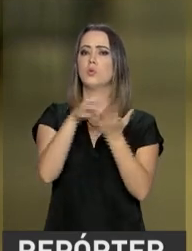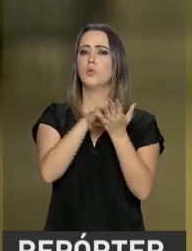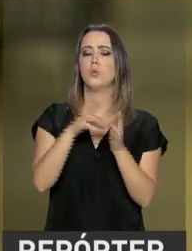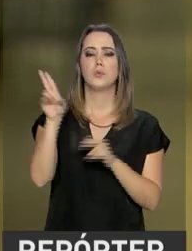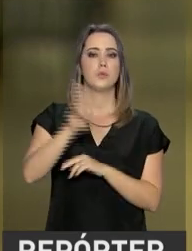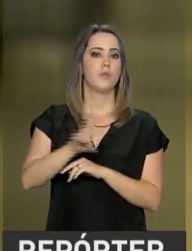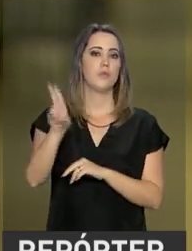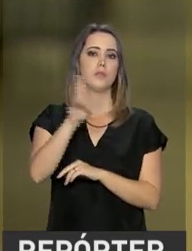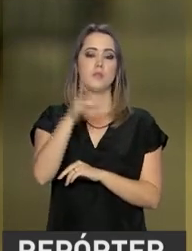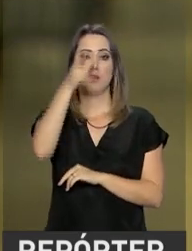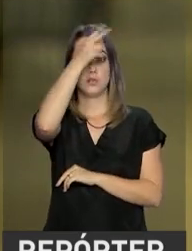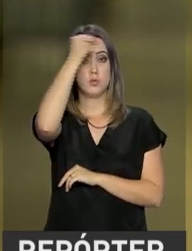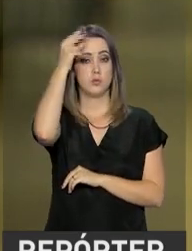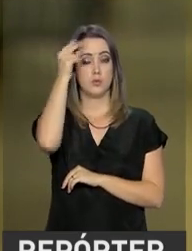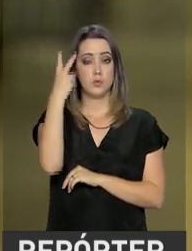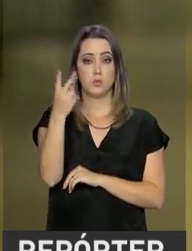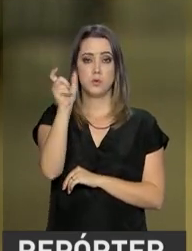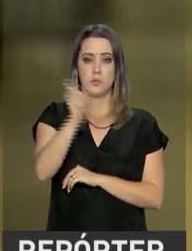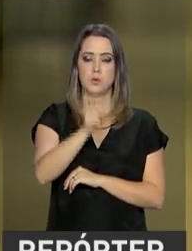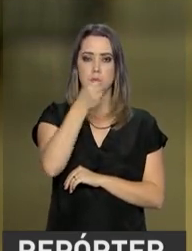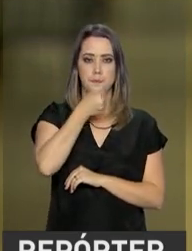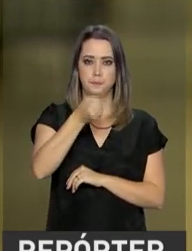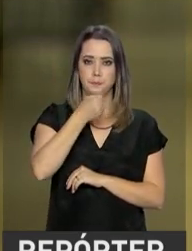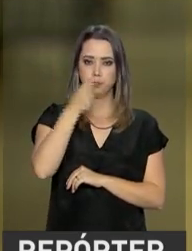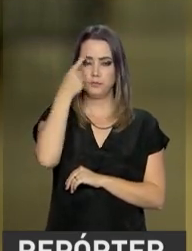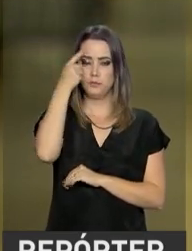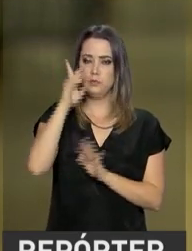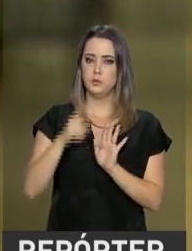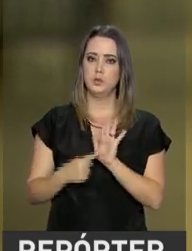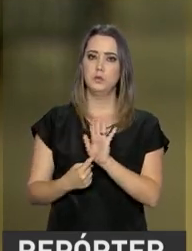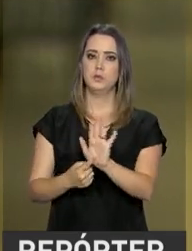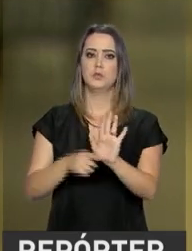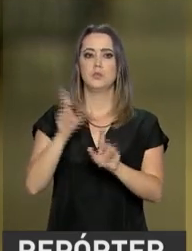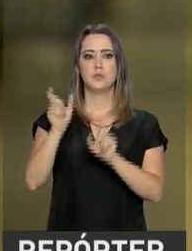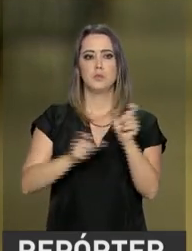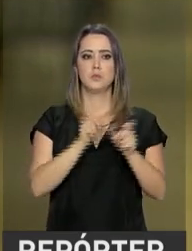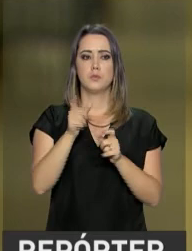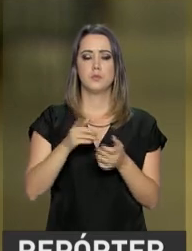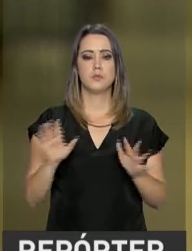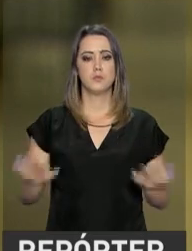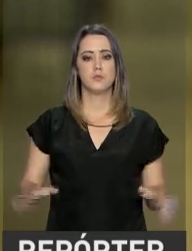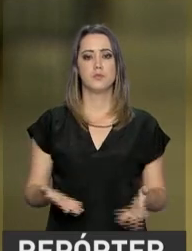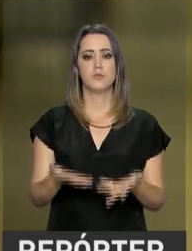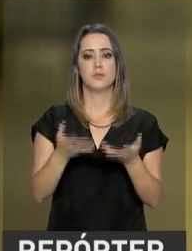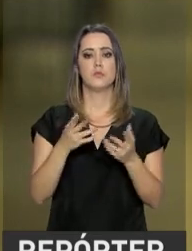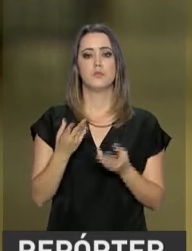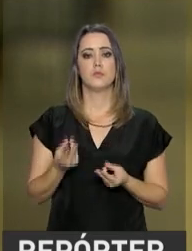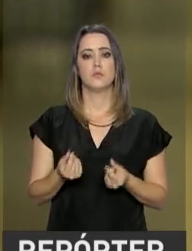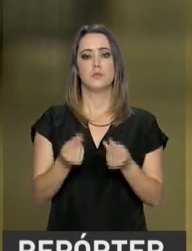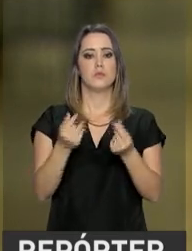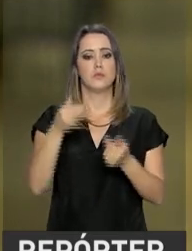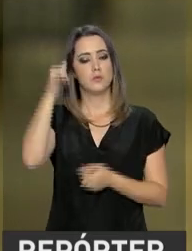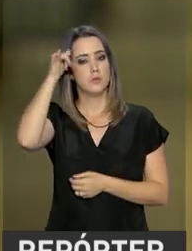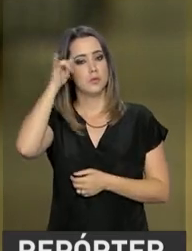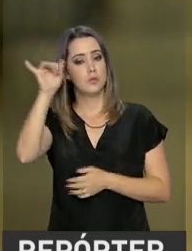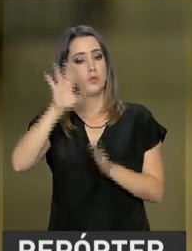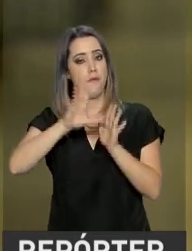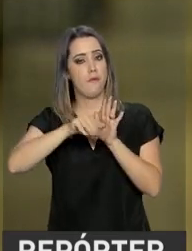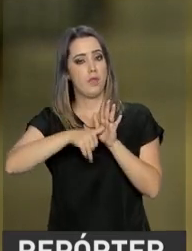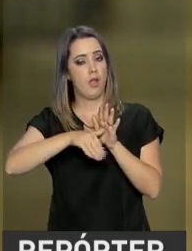prefeituras e dos jornalistas a ideia é mostrar à população a importância de valorizar os recursos de combater a sonegação